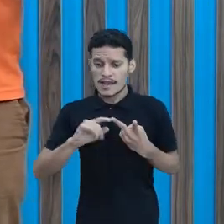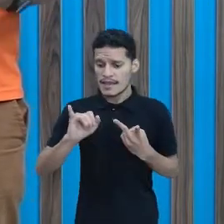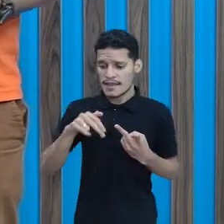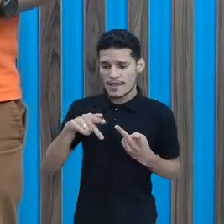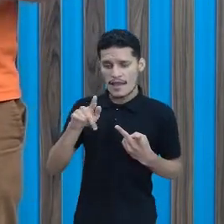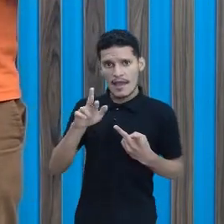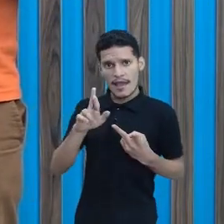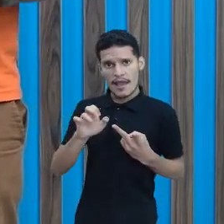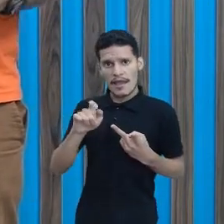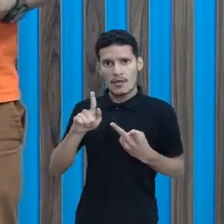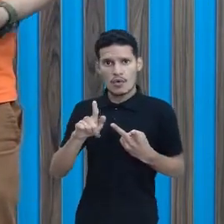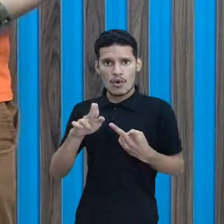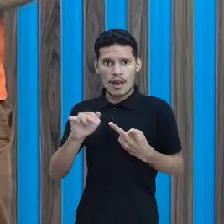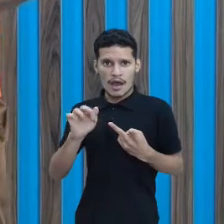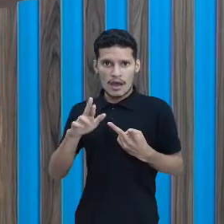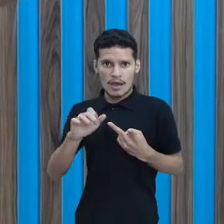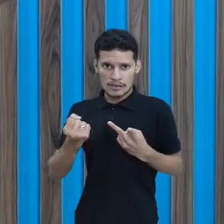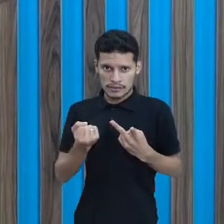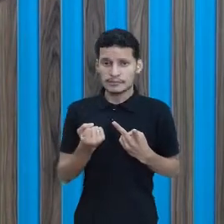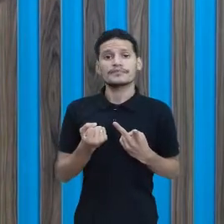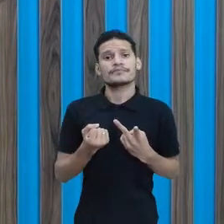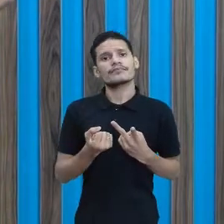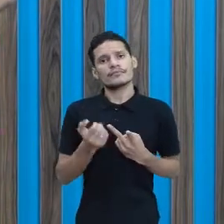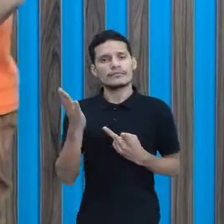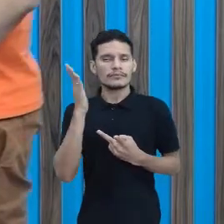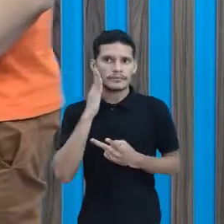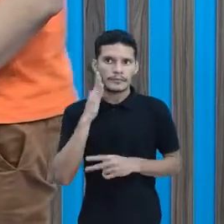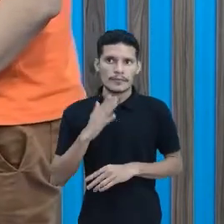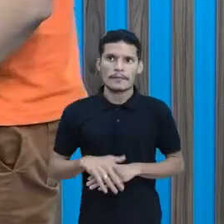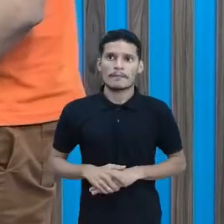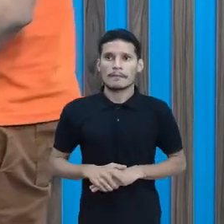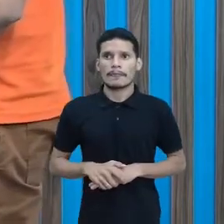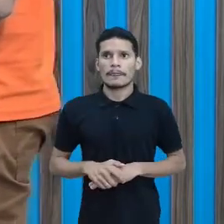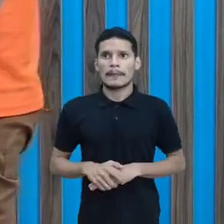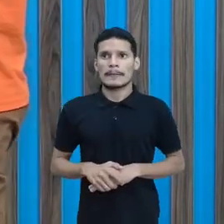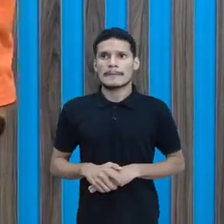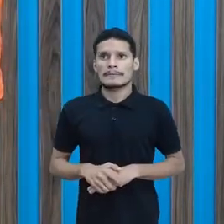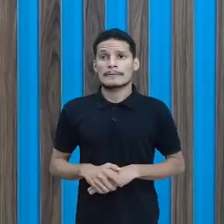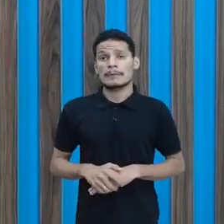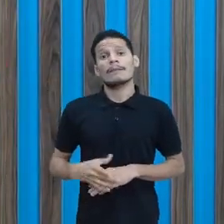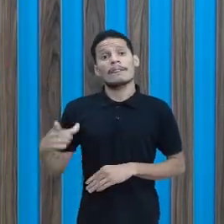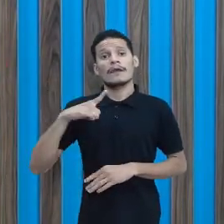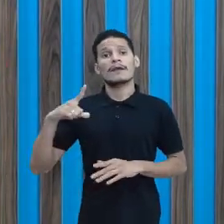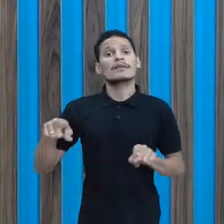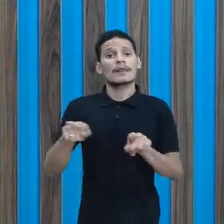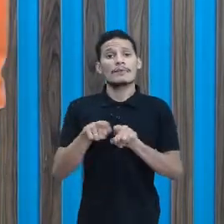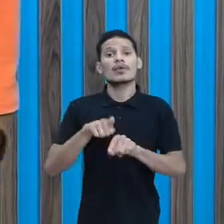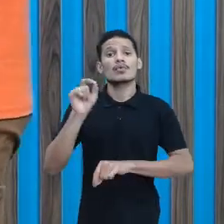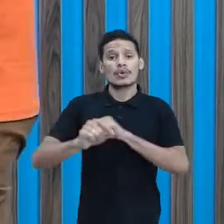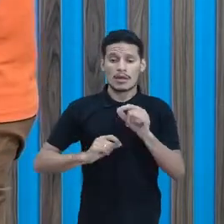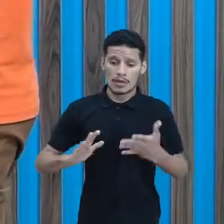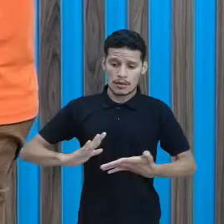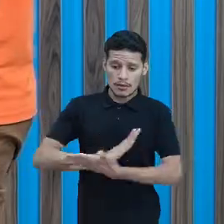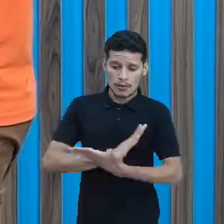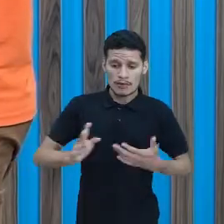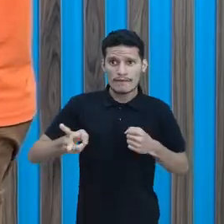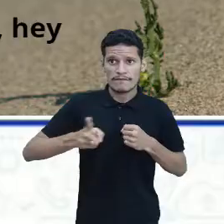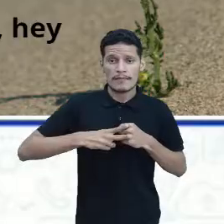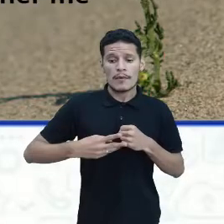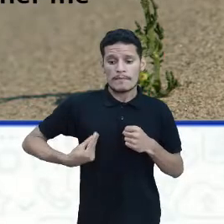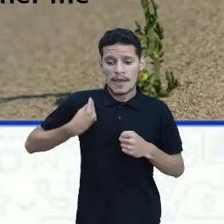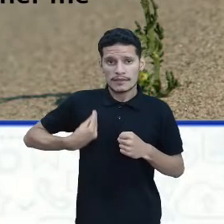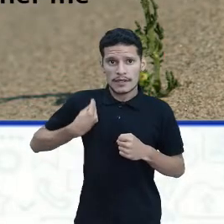forma caótica, que você tem que sobreviver a ele a cada passo. Temos também verbos no presente, que está de amarelo,